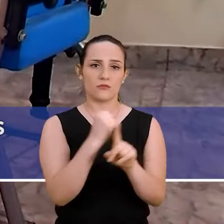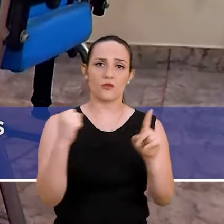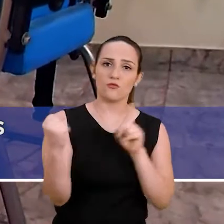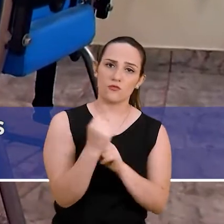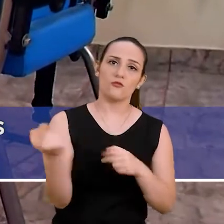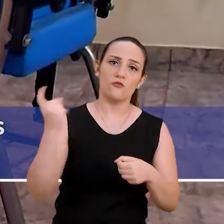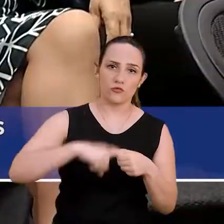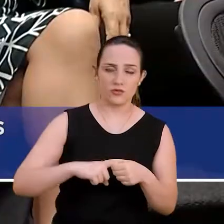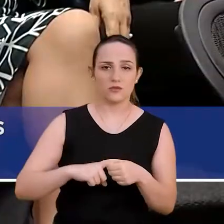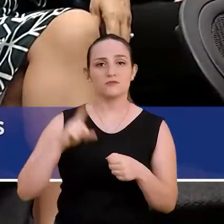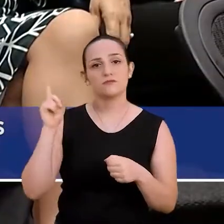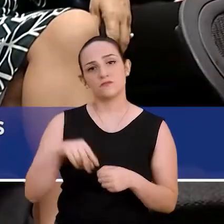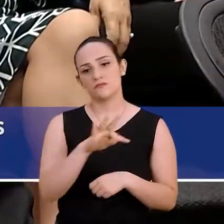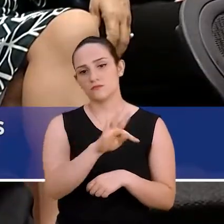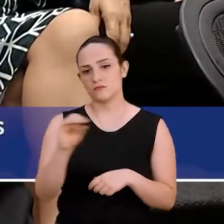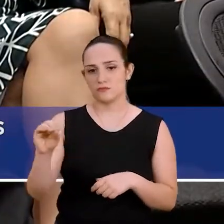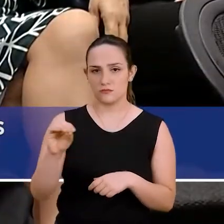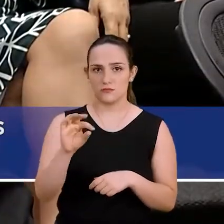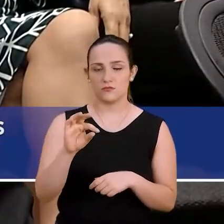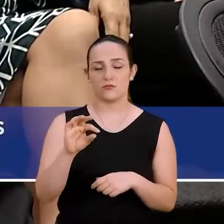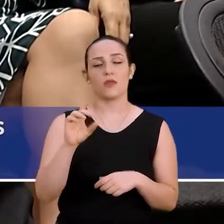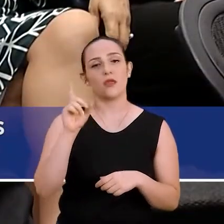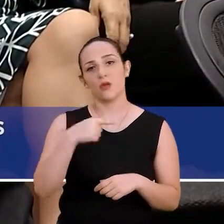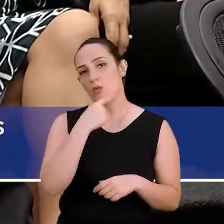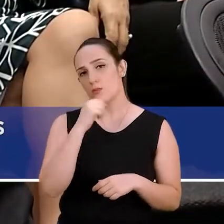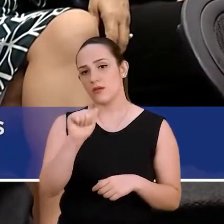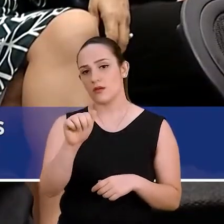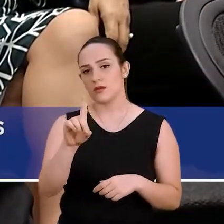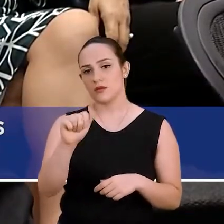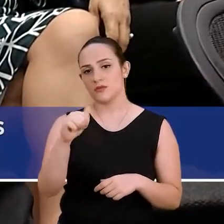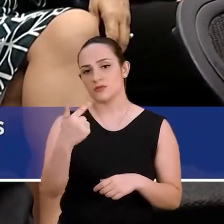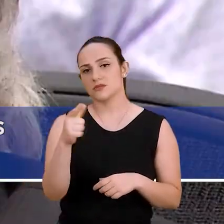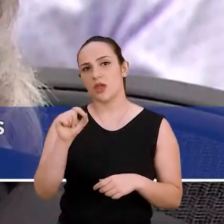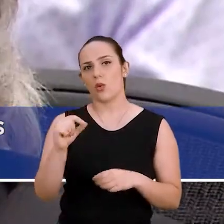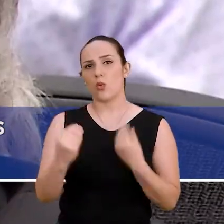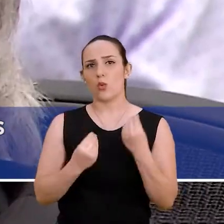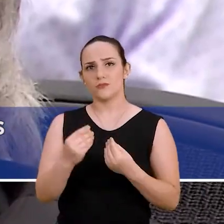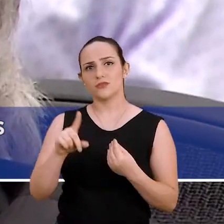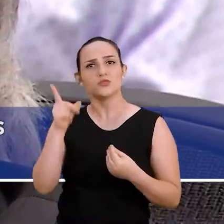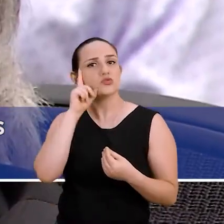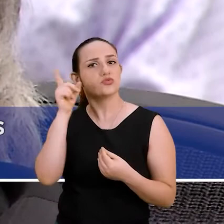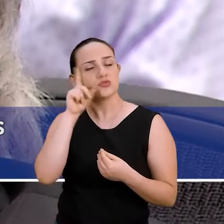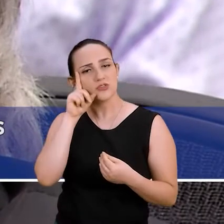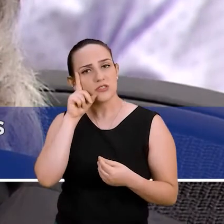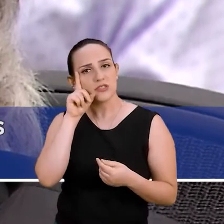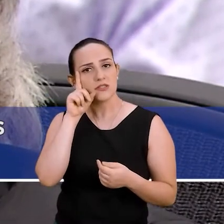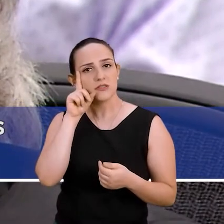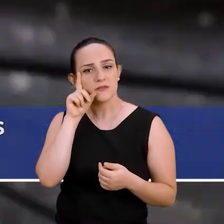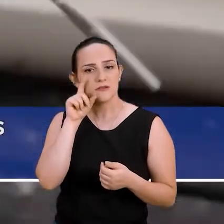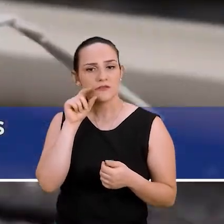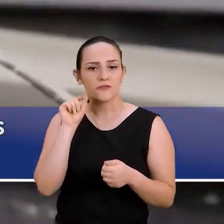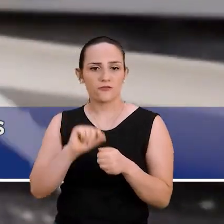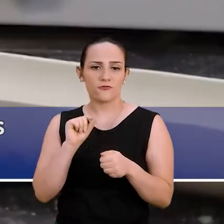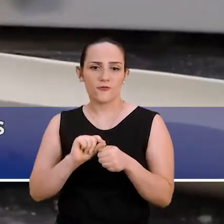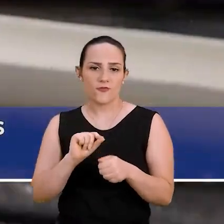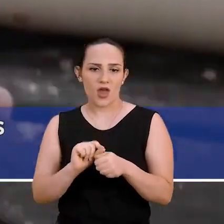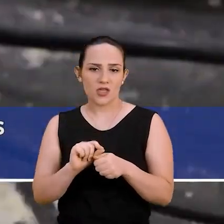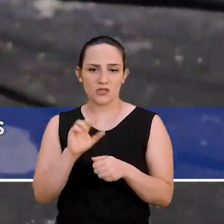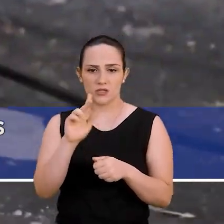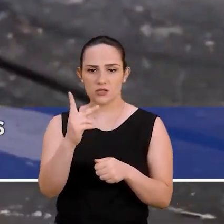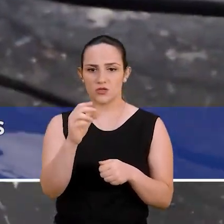vida em sociedade. O terapeuta ocupacional Adão Santos Moreira nos contou a rotina dele em